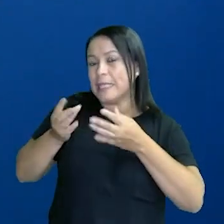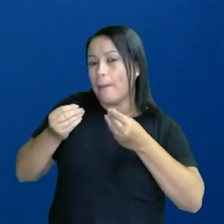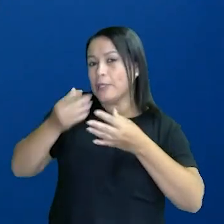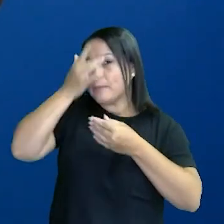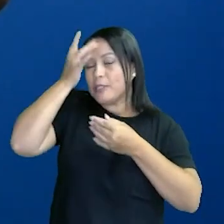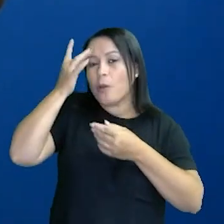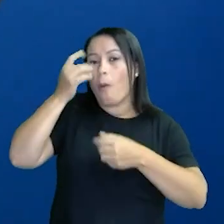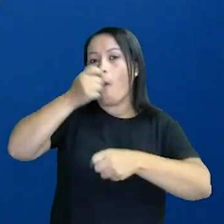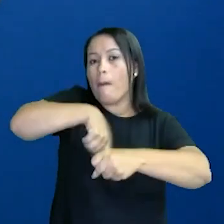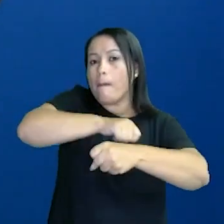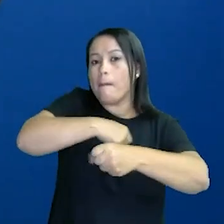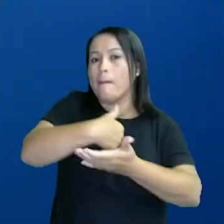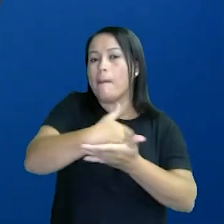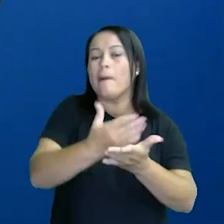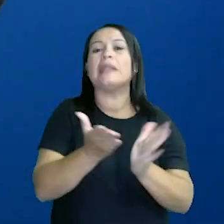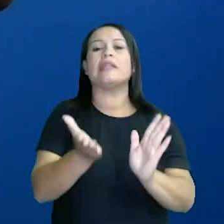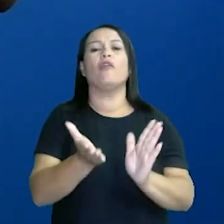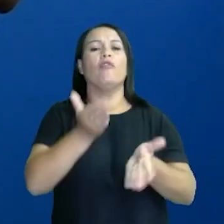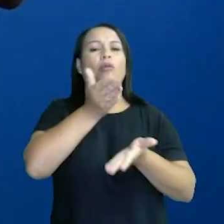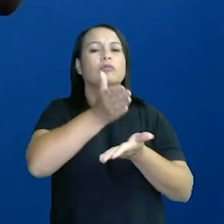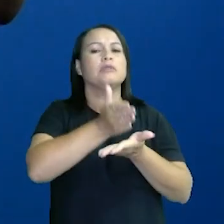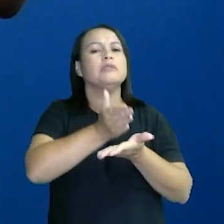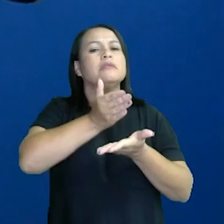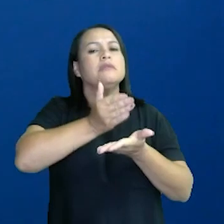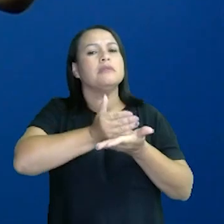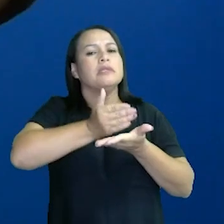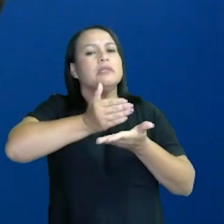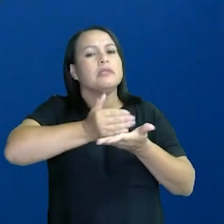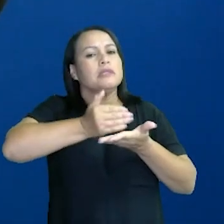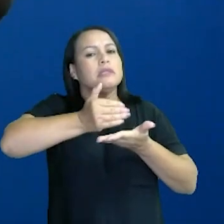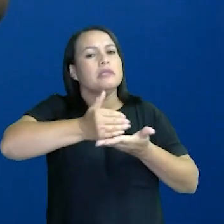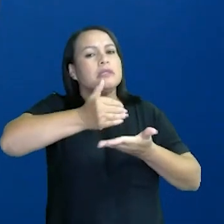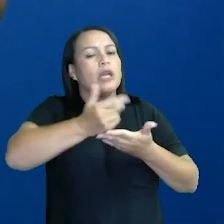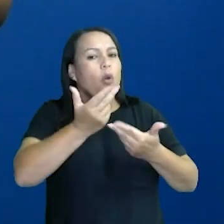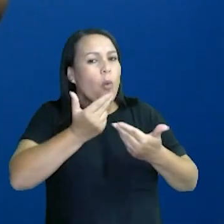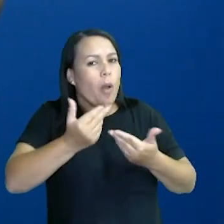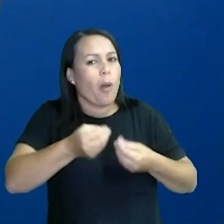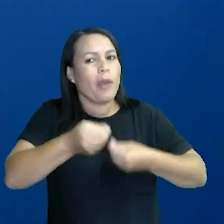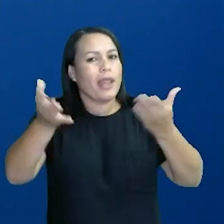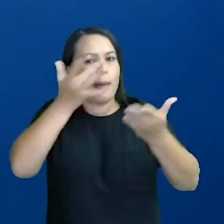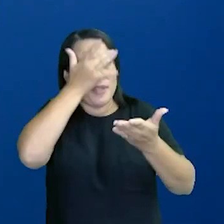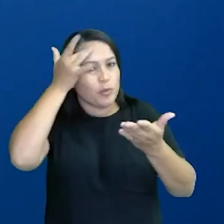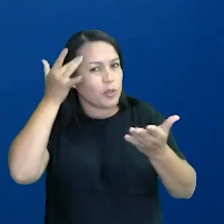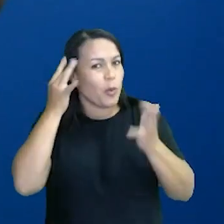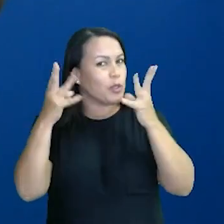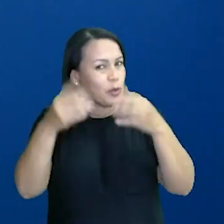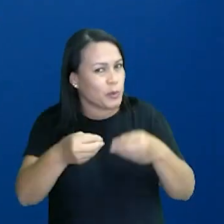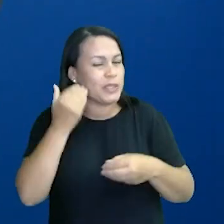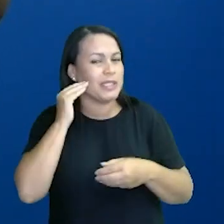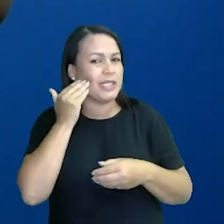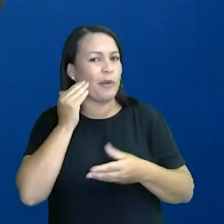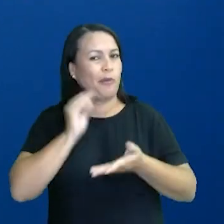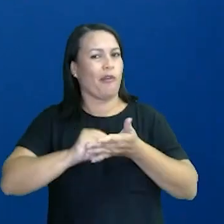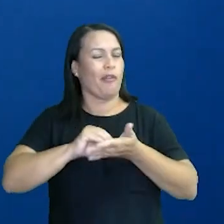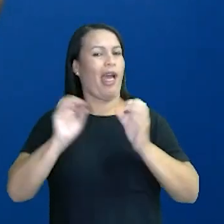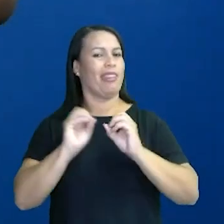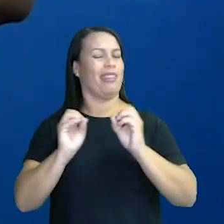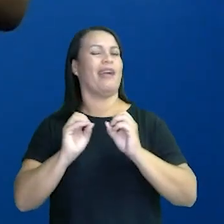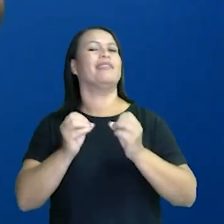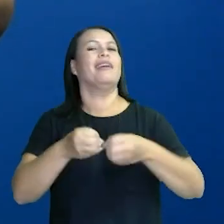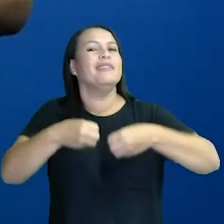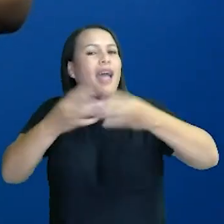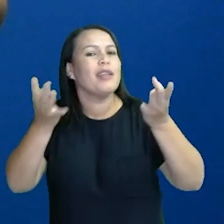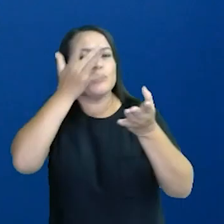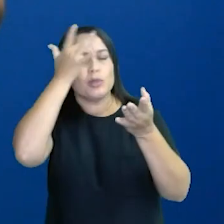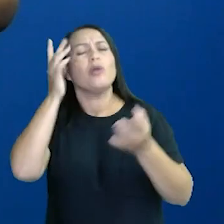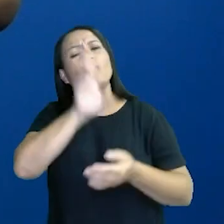gente, vamos fazer o quê? Ó, vamos dividir em partes iguais para dar para todo mundo, não é isso? Então, nós estamos usando a